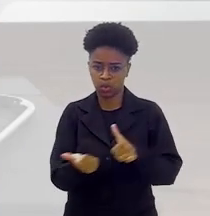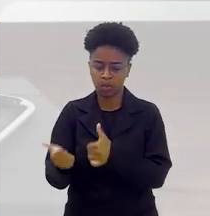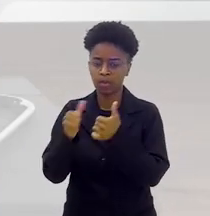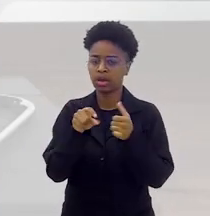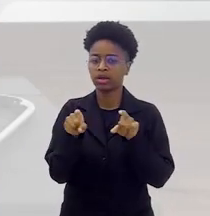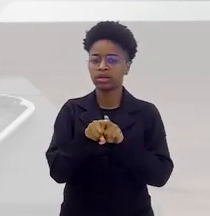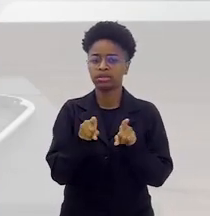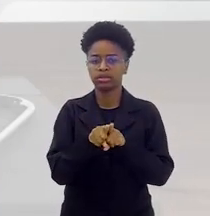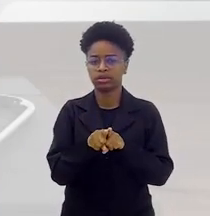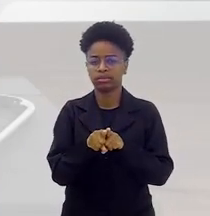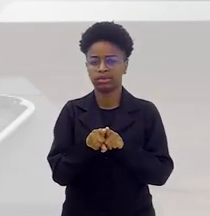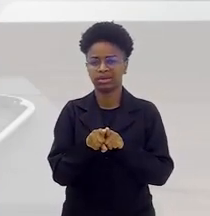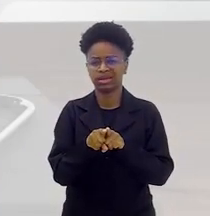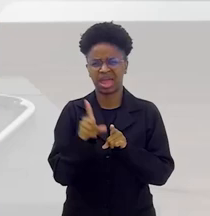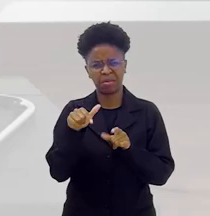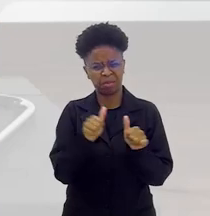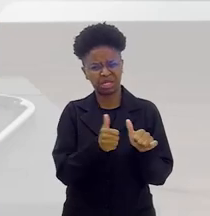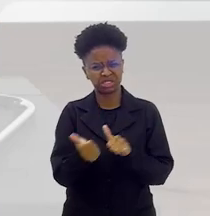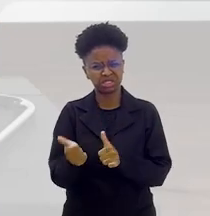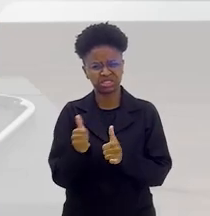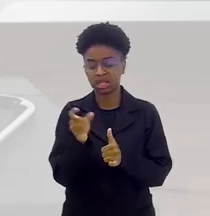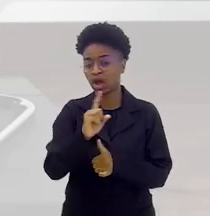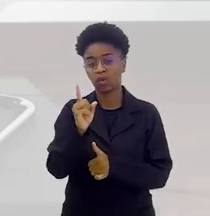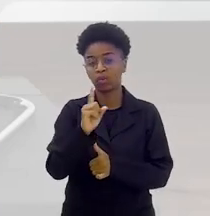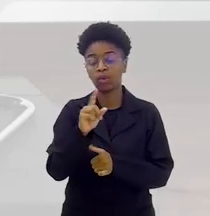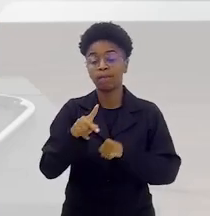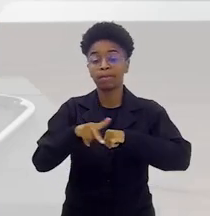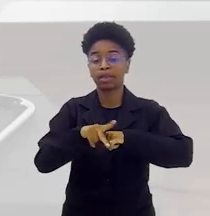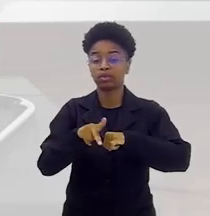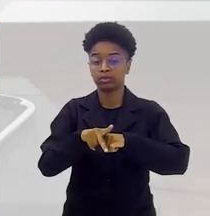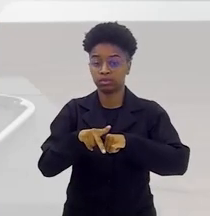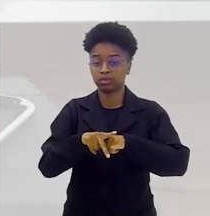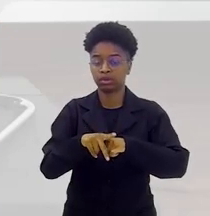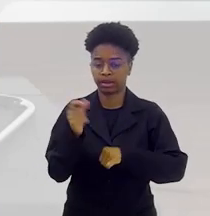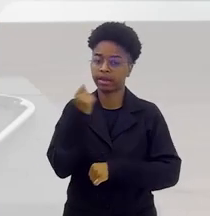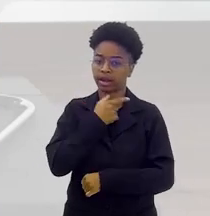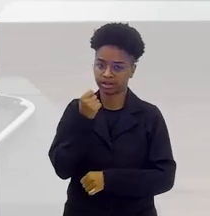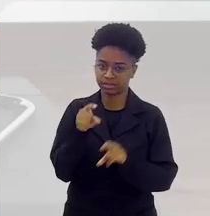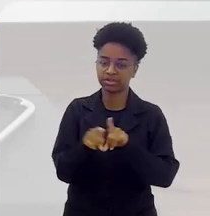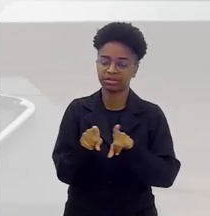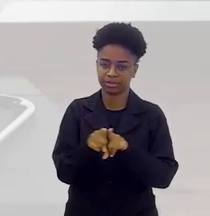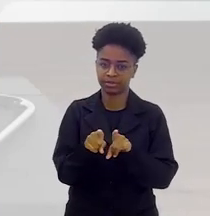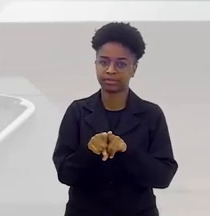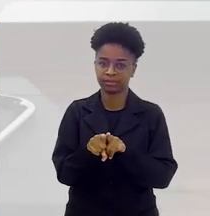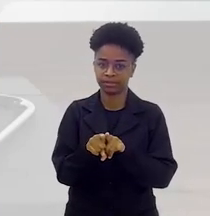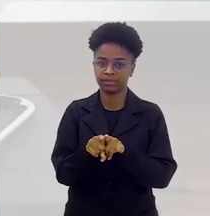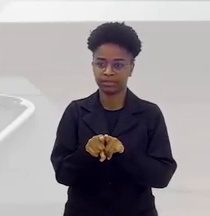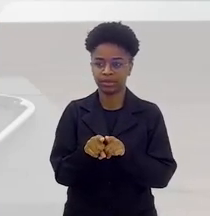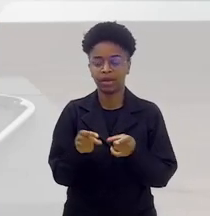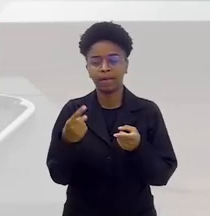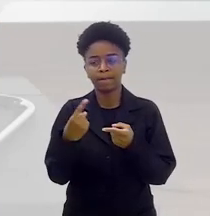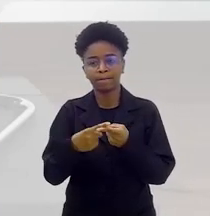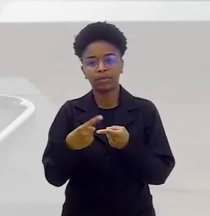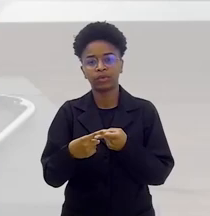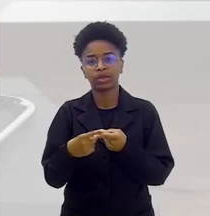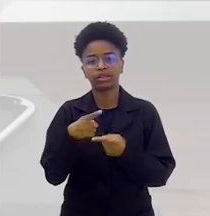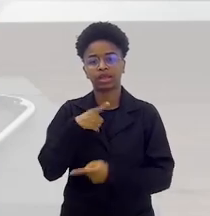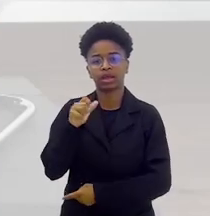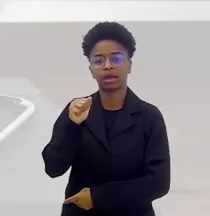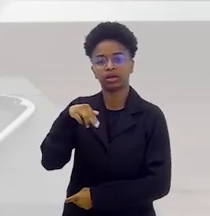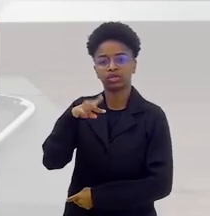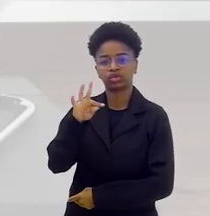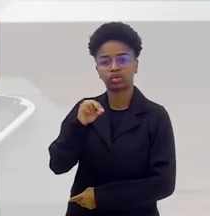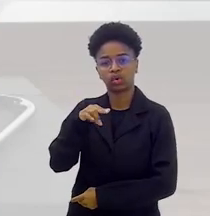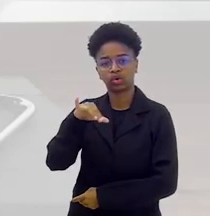o João... É o Batista? Não, é o São Pedro. Foi engraçado também que o Dom